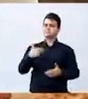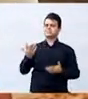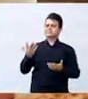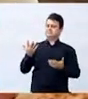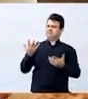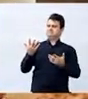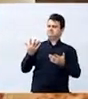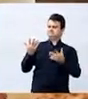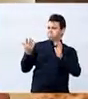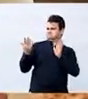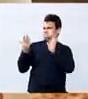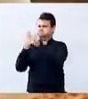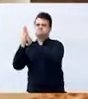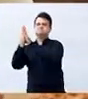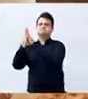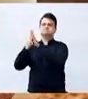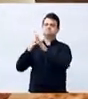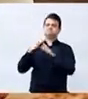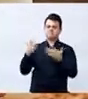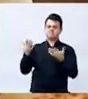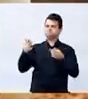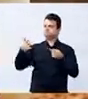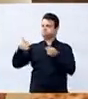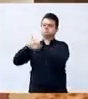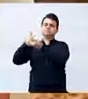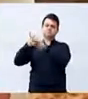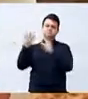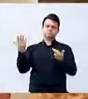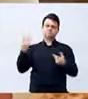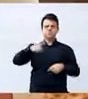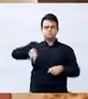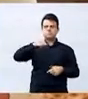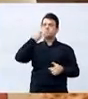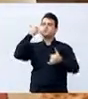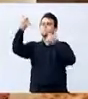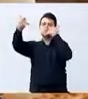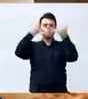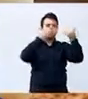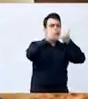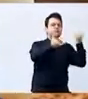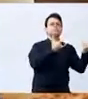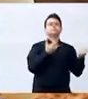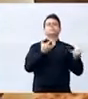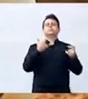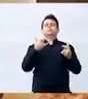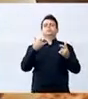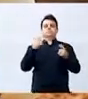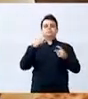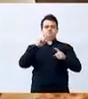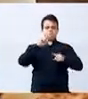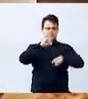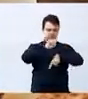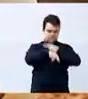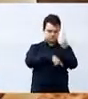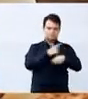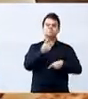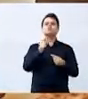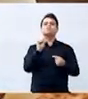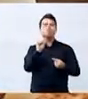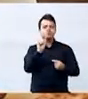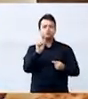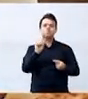mesmo. Porque o contato nós fazemos, né? Tudo presta contas, né? A gente, assim, a nossa instituição é